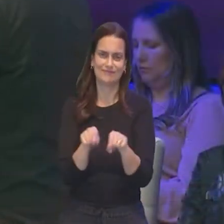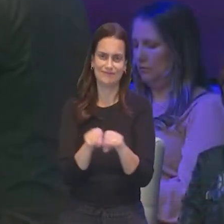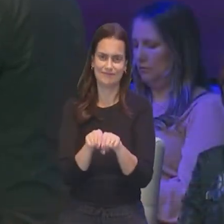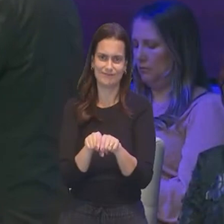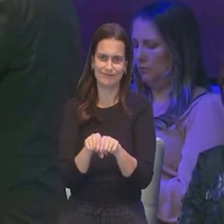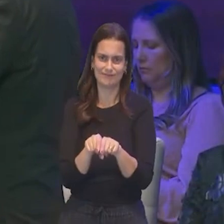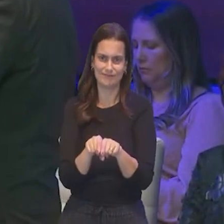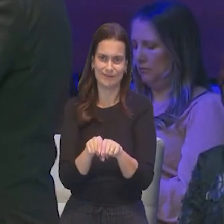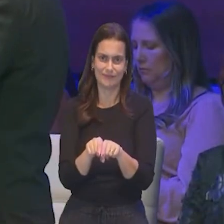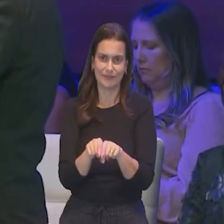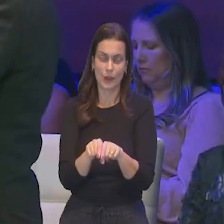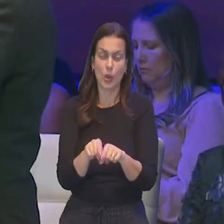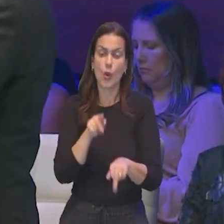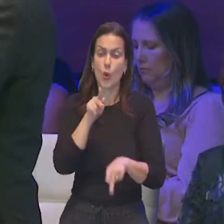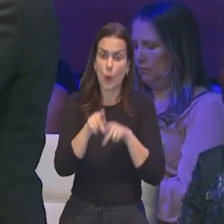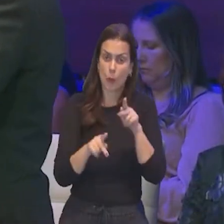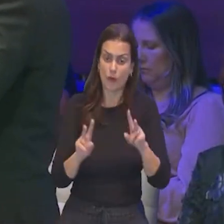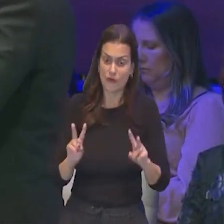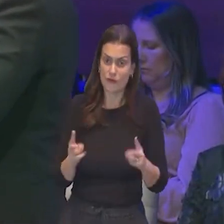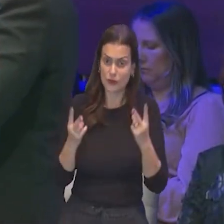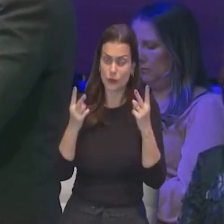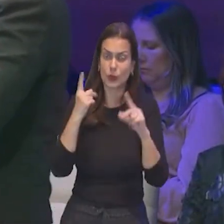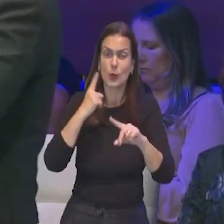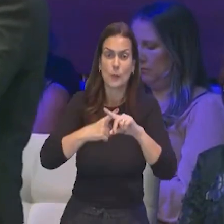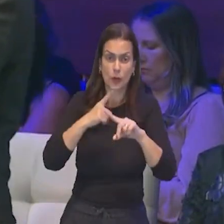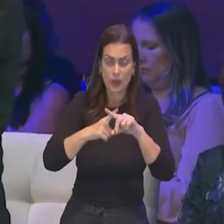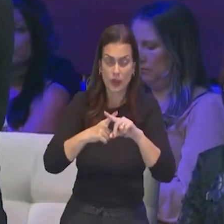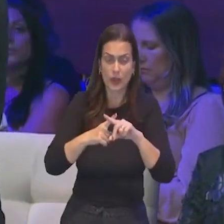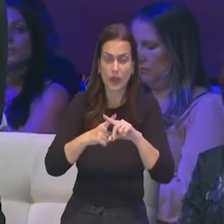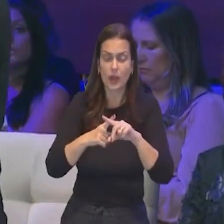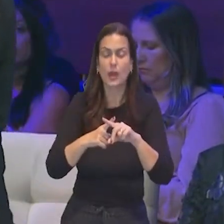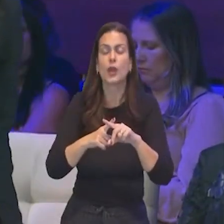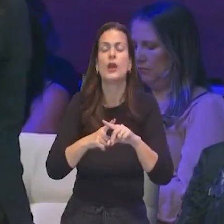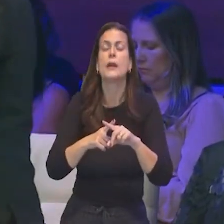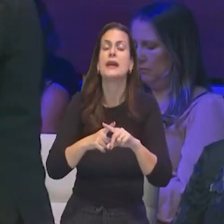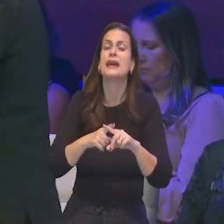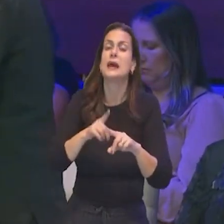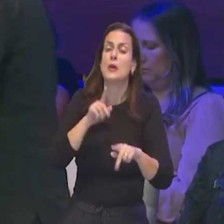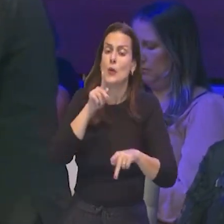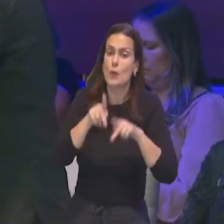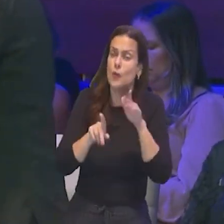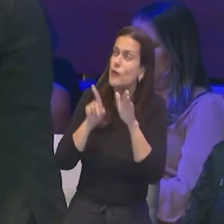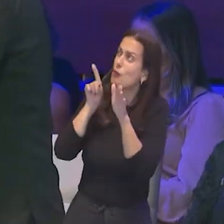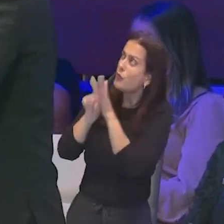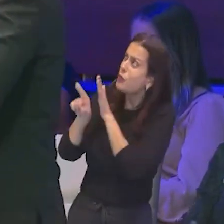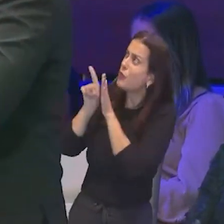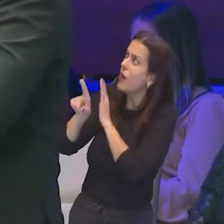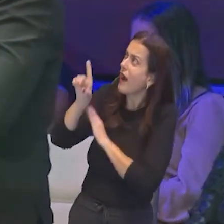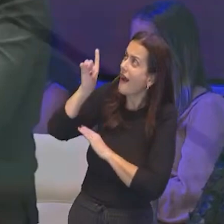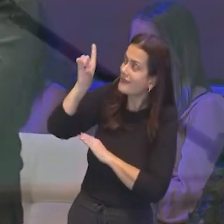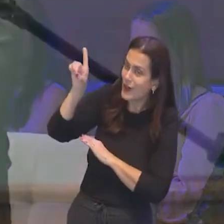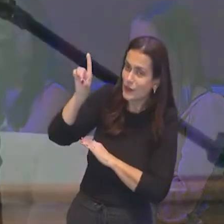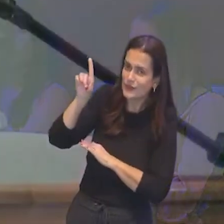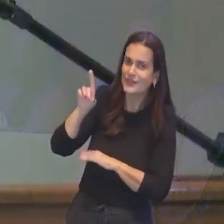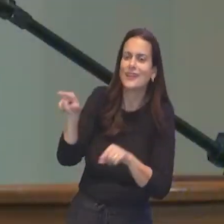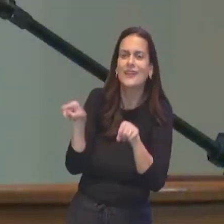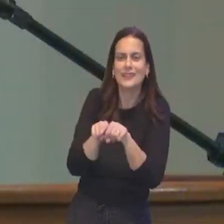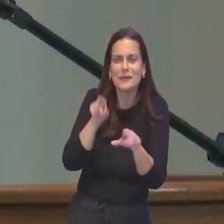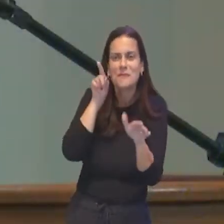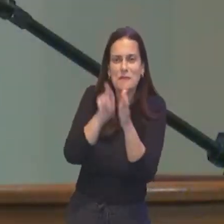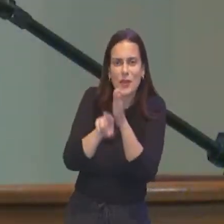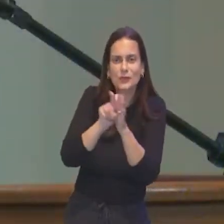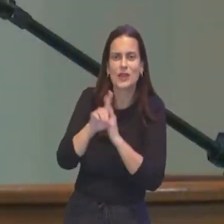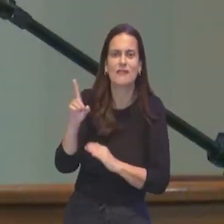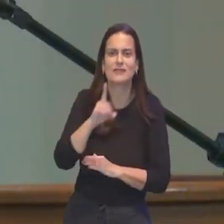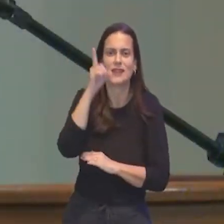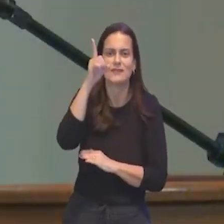Em geral, o povo vencia porque o povo consultava a Deus, em especial Davi. Toda vez que ele ia para a